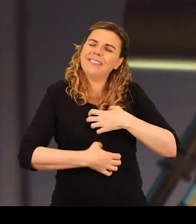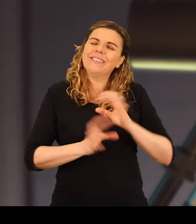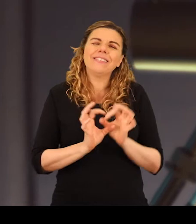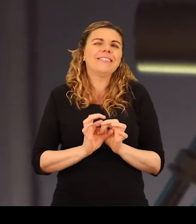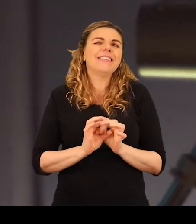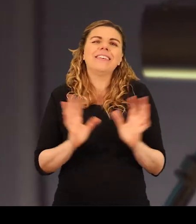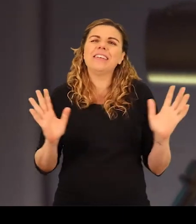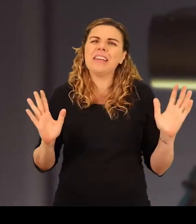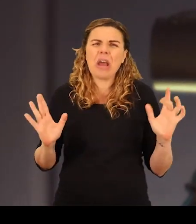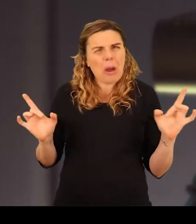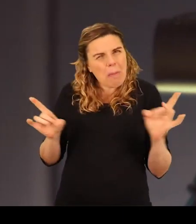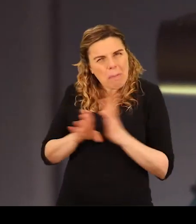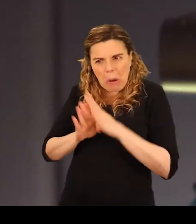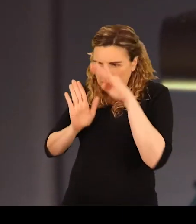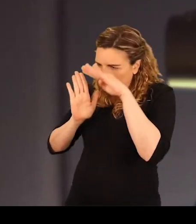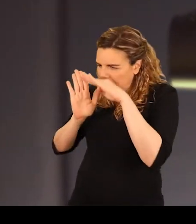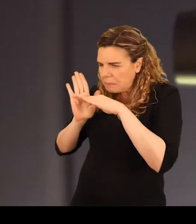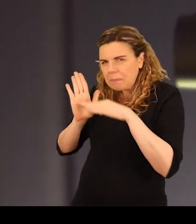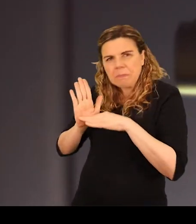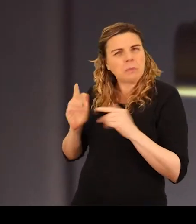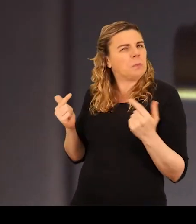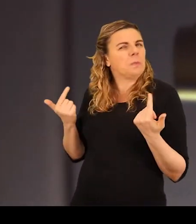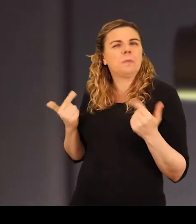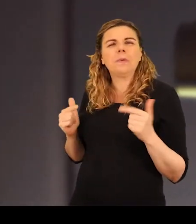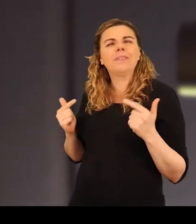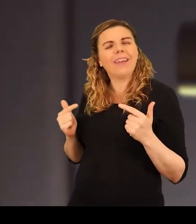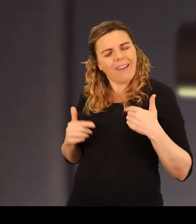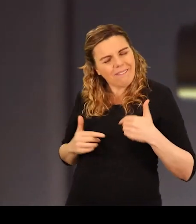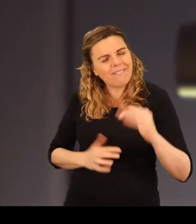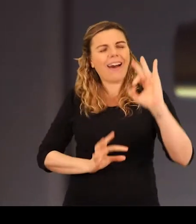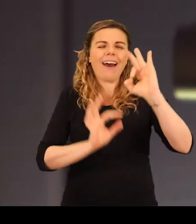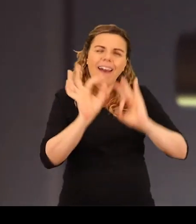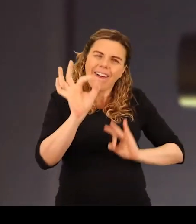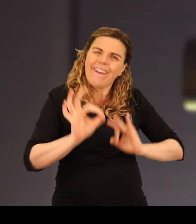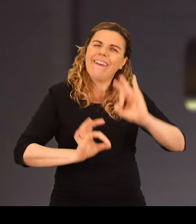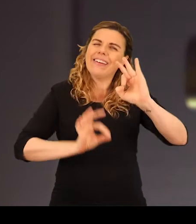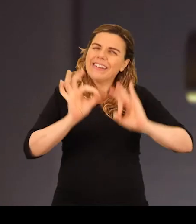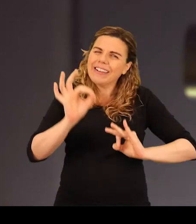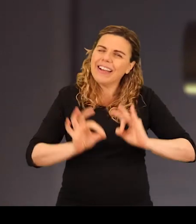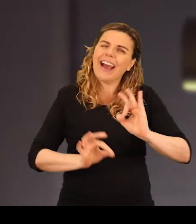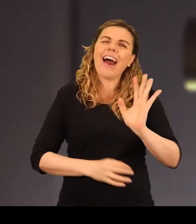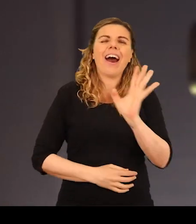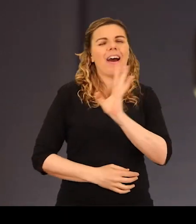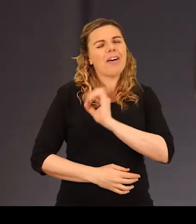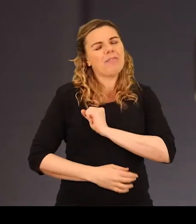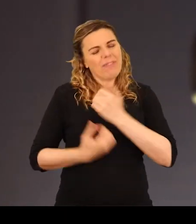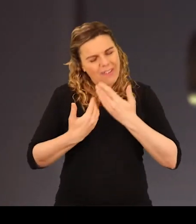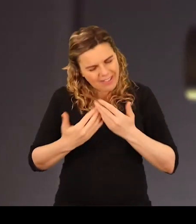que seja como for. No estúdio, com a luz baixa, receita, ele sorri enquanto canta ao microfone. Tudo se